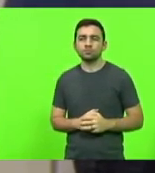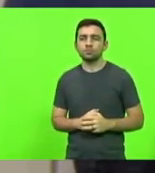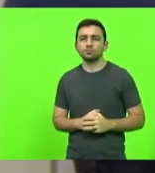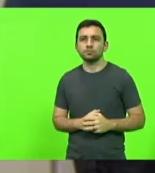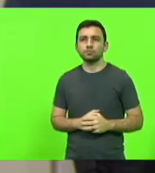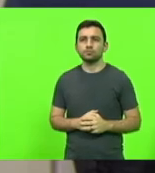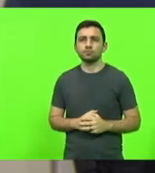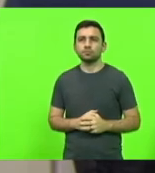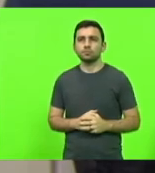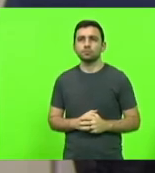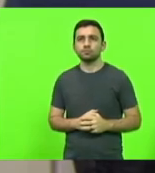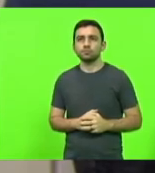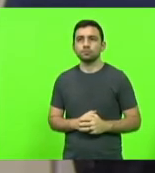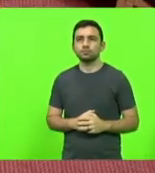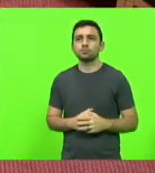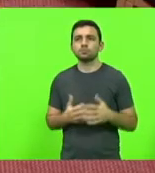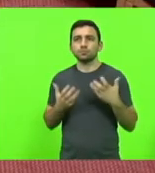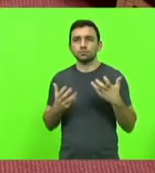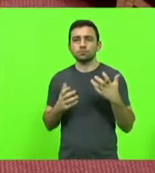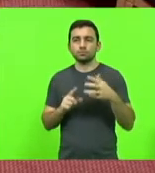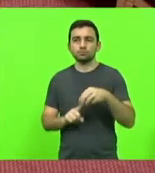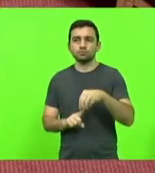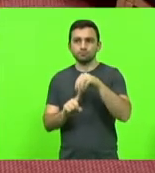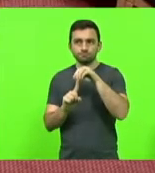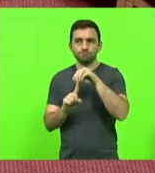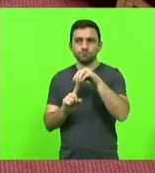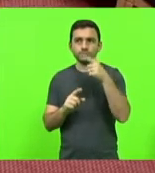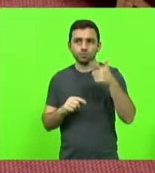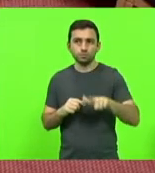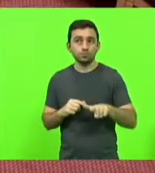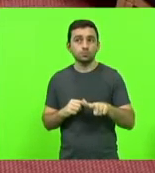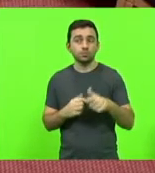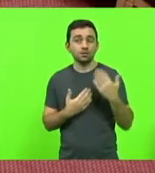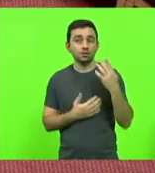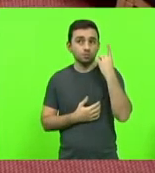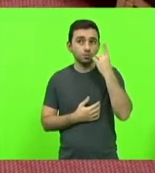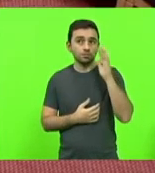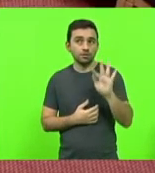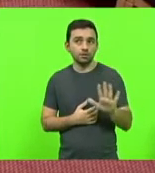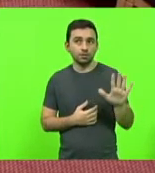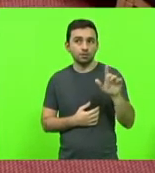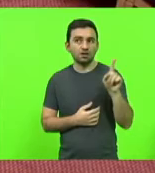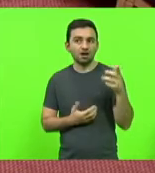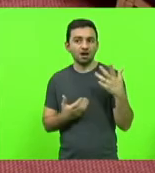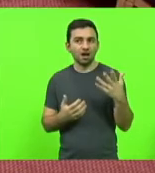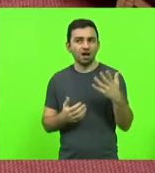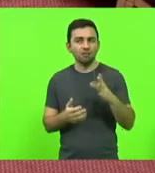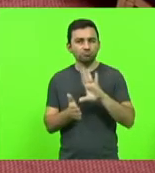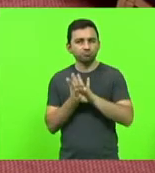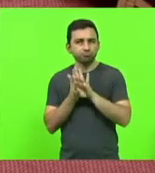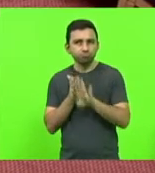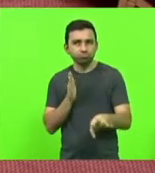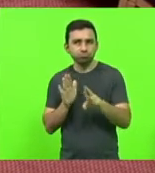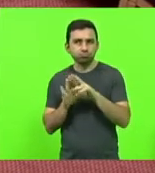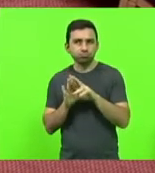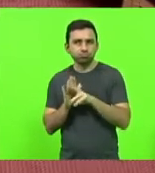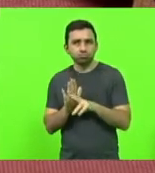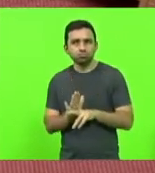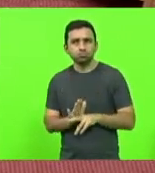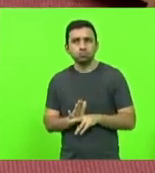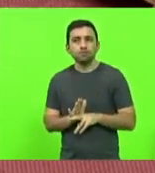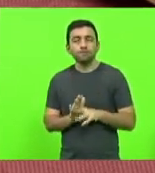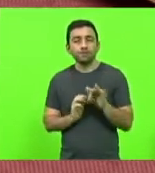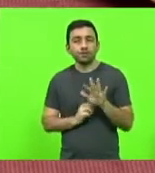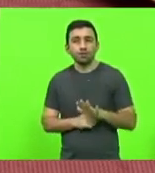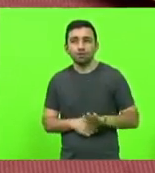quero ressaltar que esse deputado federal está buscando derrubar uma norma